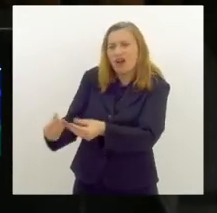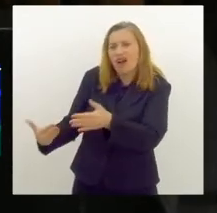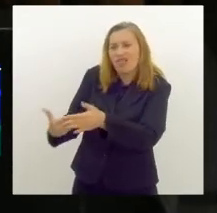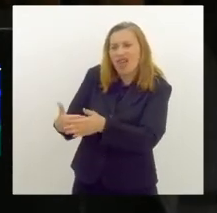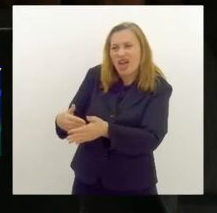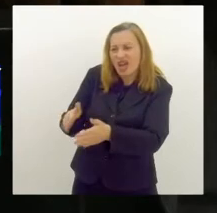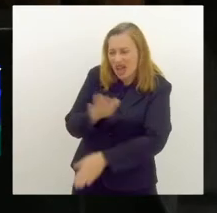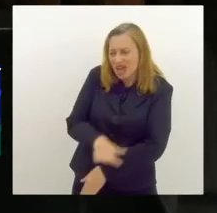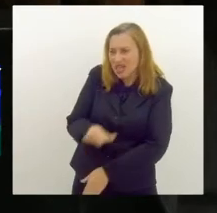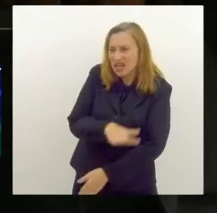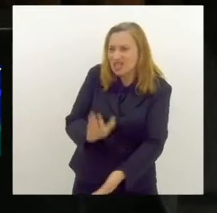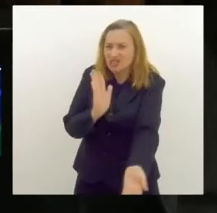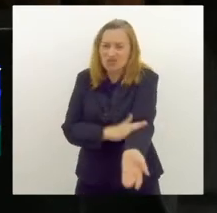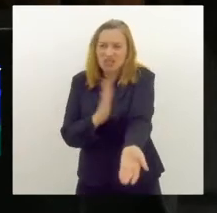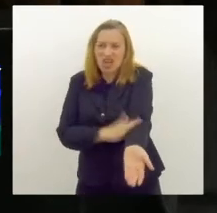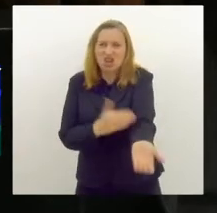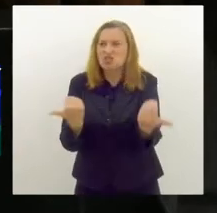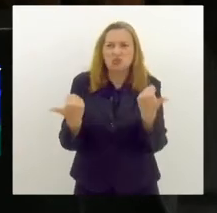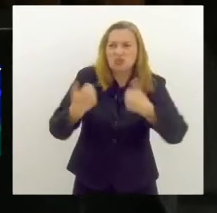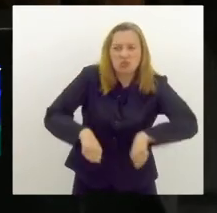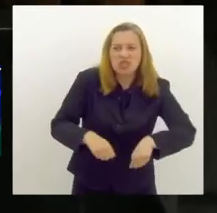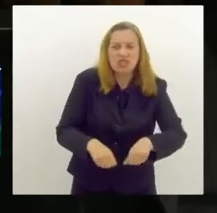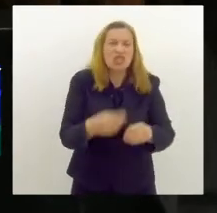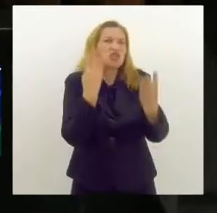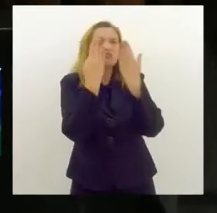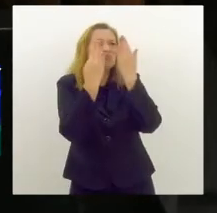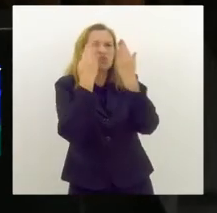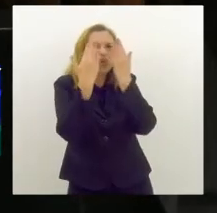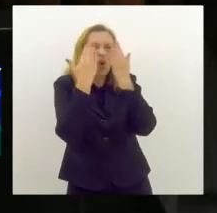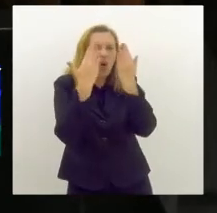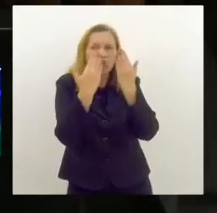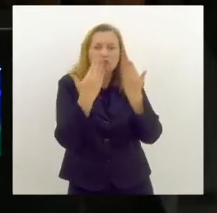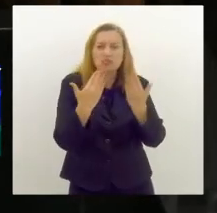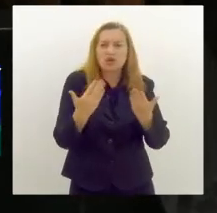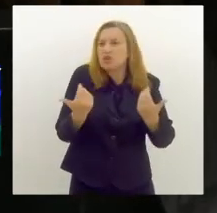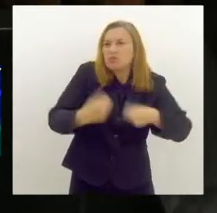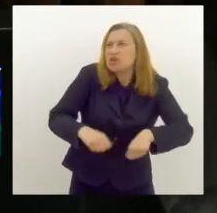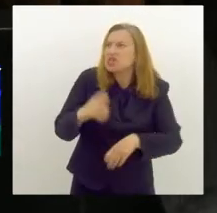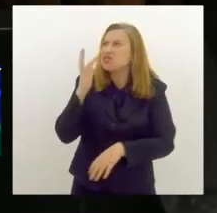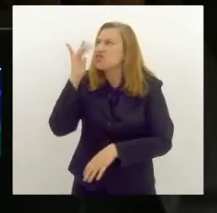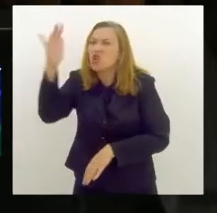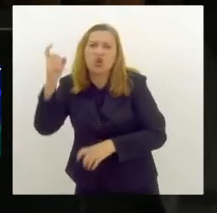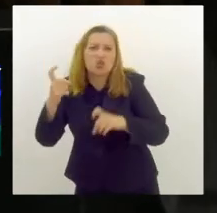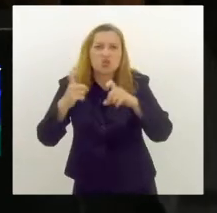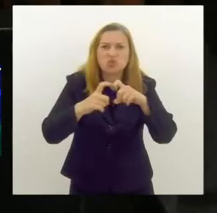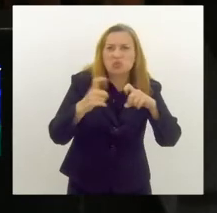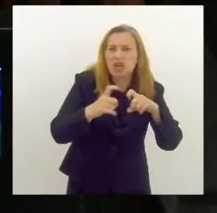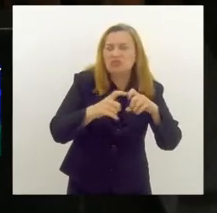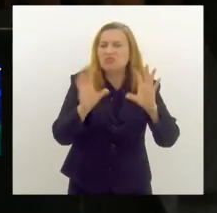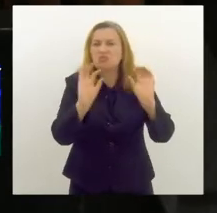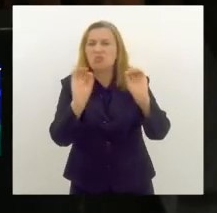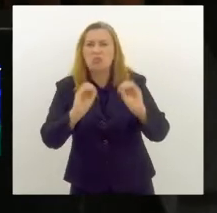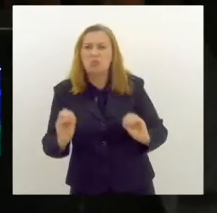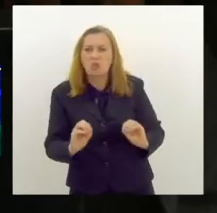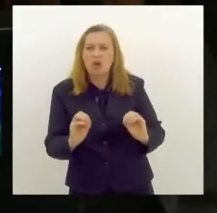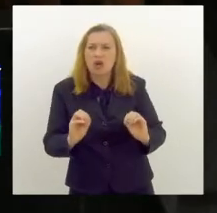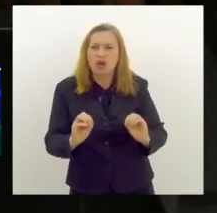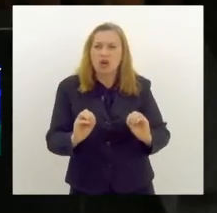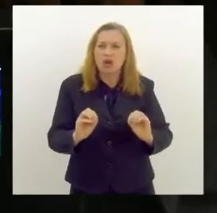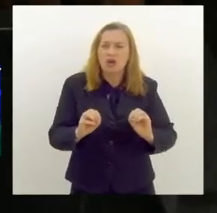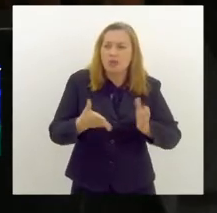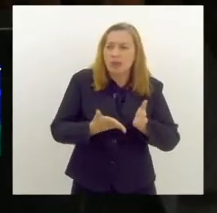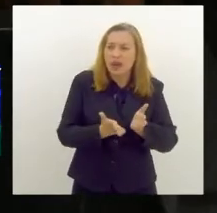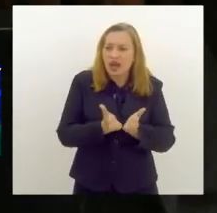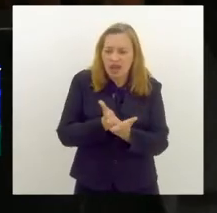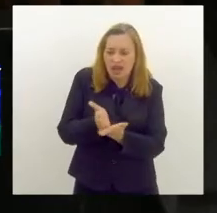para fazer isso não precisa de psicólogo, não precisa de filósofo, não precisa de doutor. Para desencaminhar não precisa